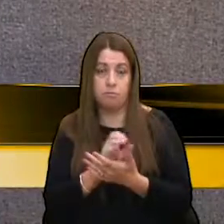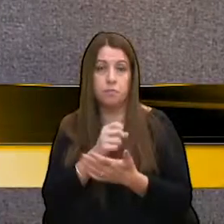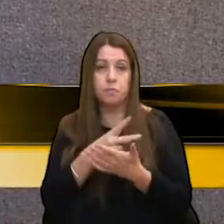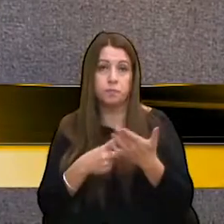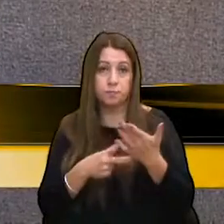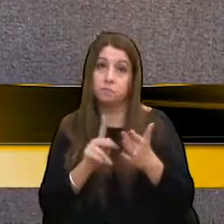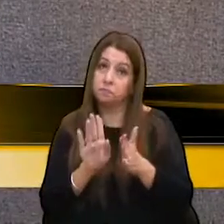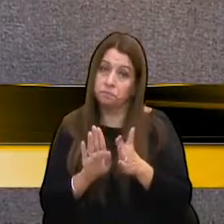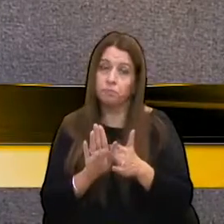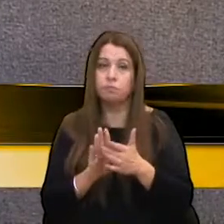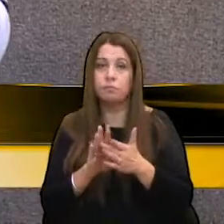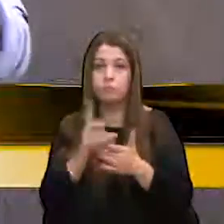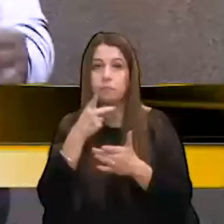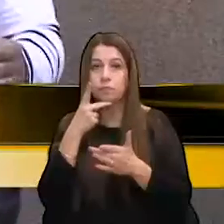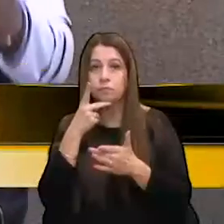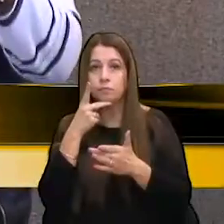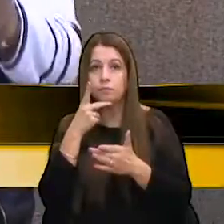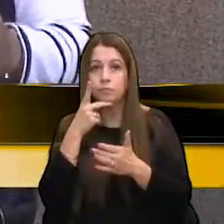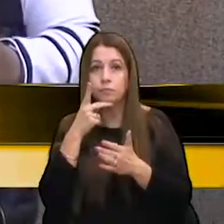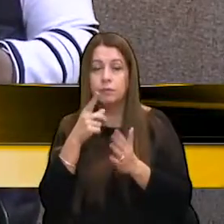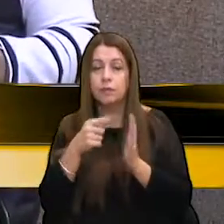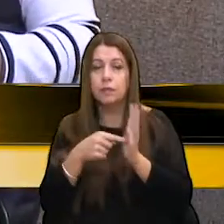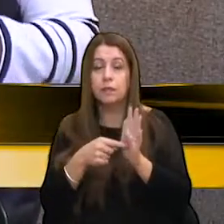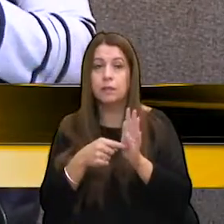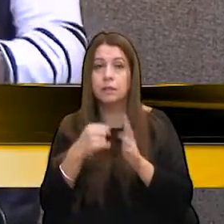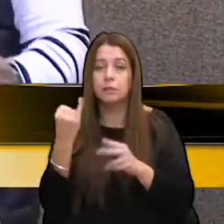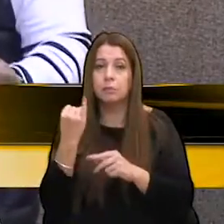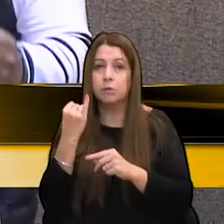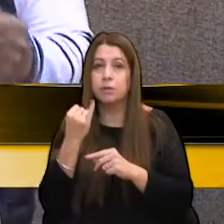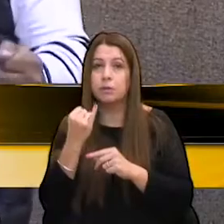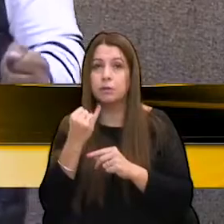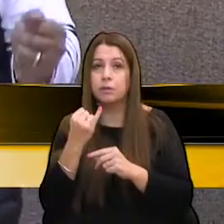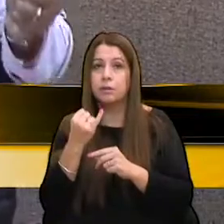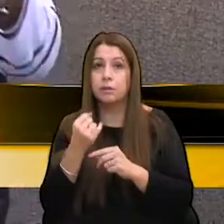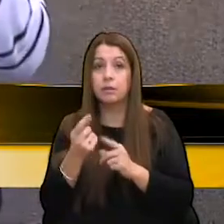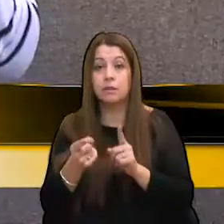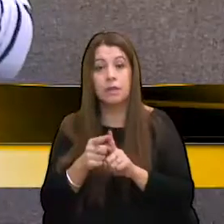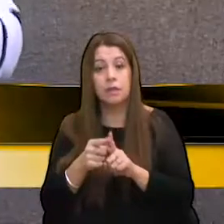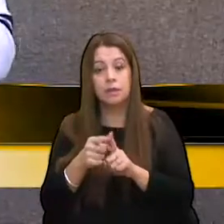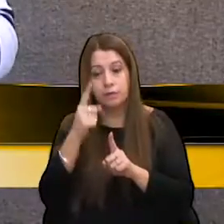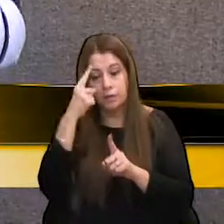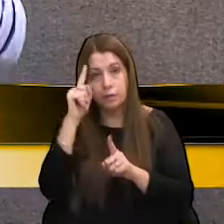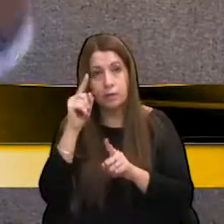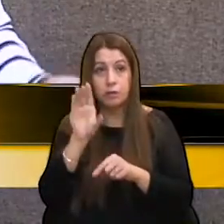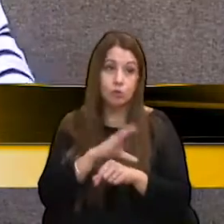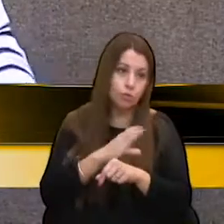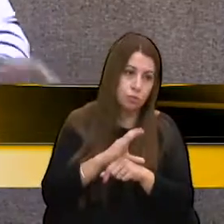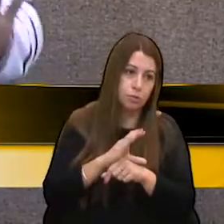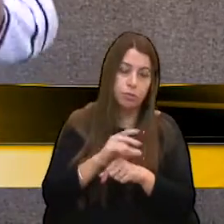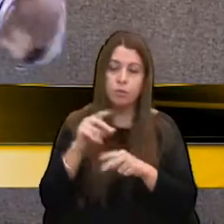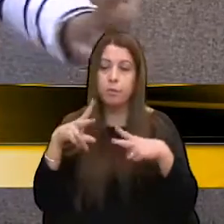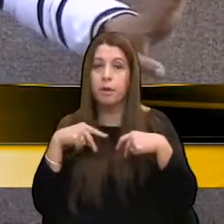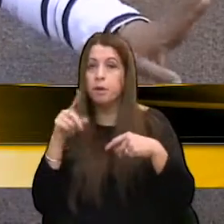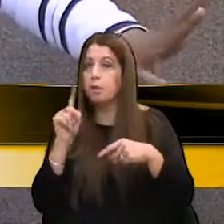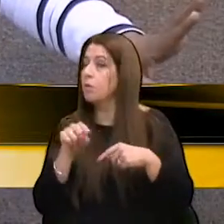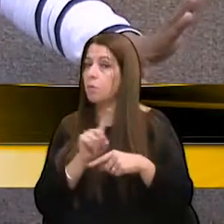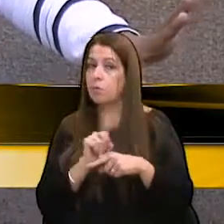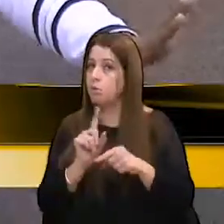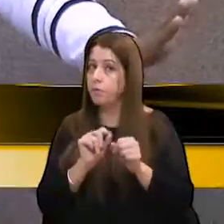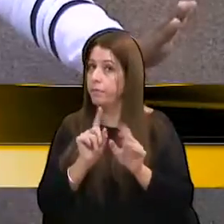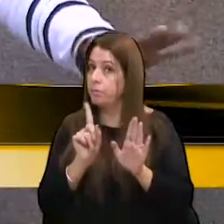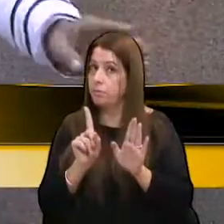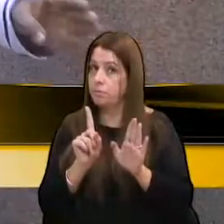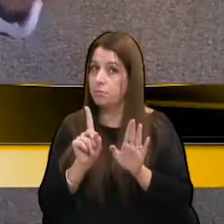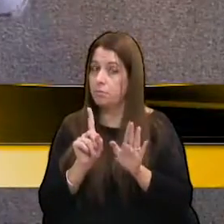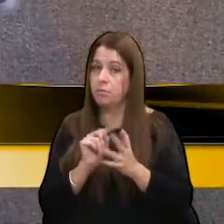projeto. Então, só quero fazer essa ressalva porque está se criando uma cultura aqui de inconstitucionalidade, discutindo o mérito, e não é isso que está se fazendo